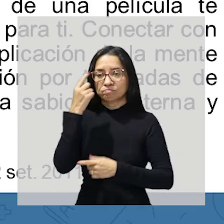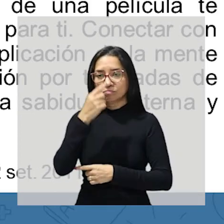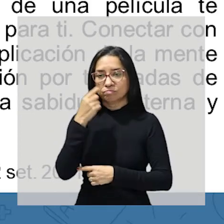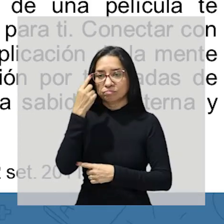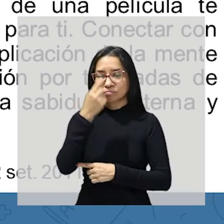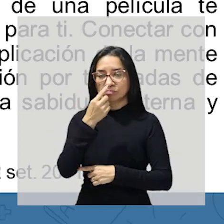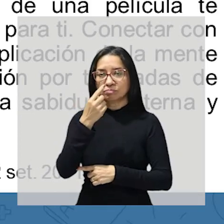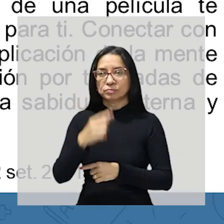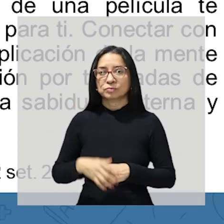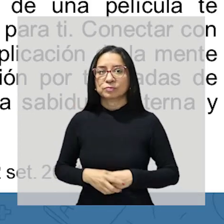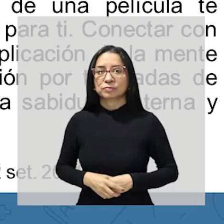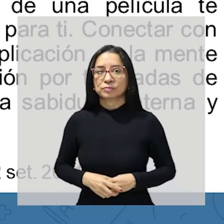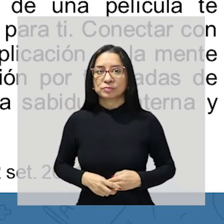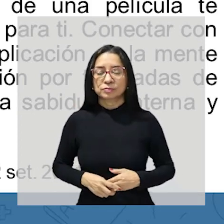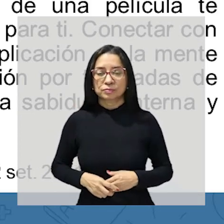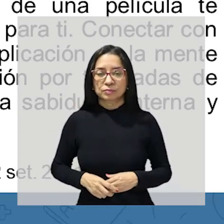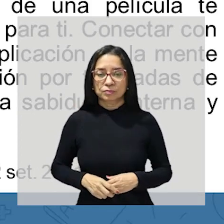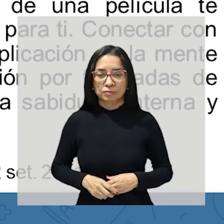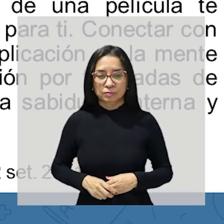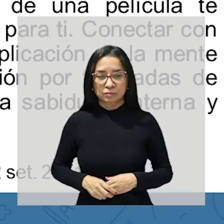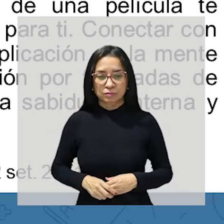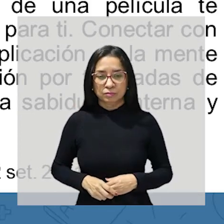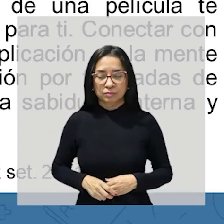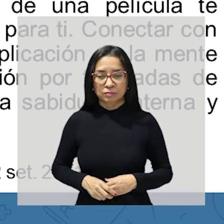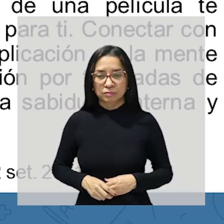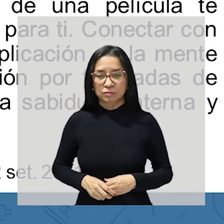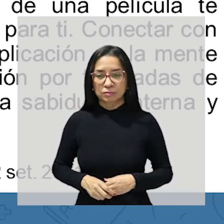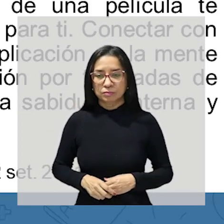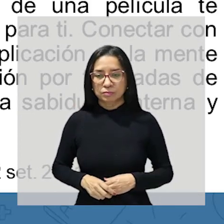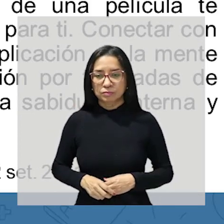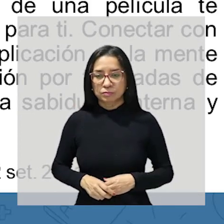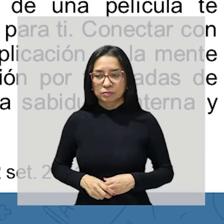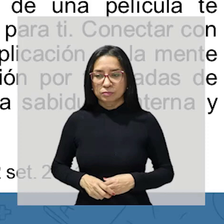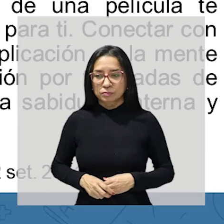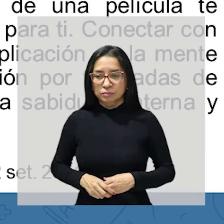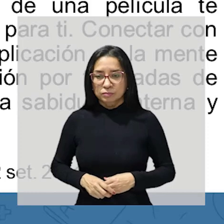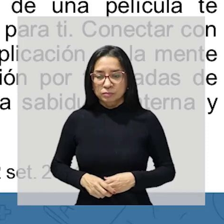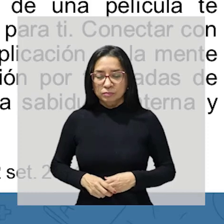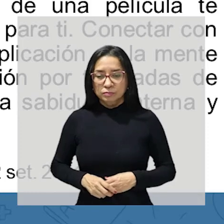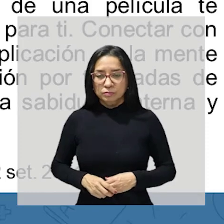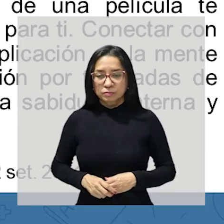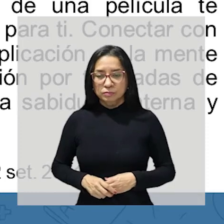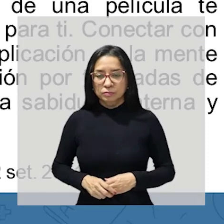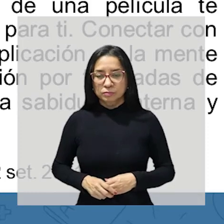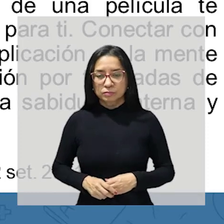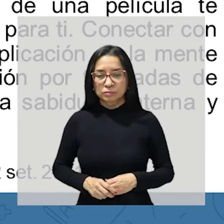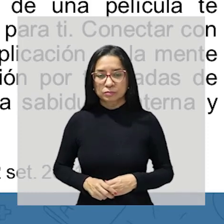ou sincronia, tá? Então, há uma sincronia. El querer de la cuestión